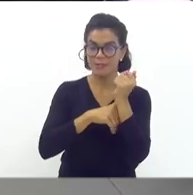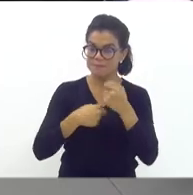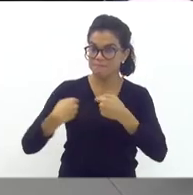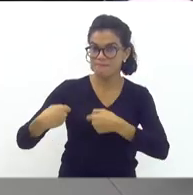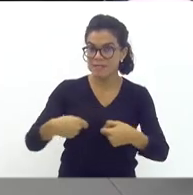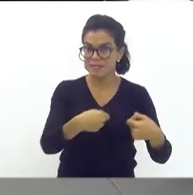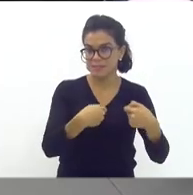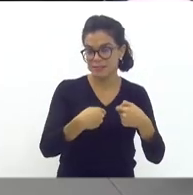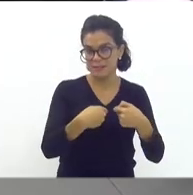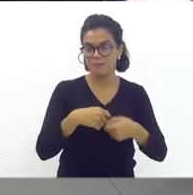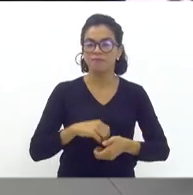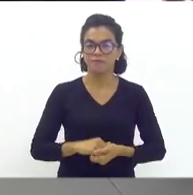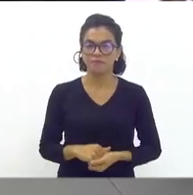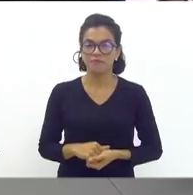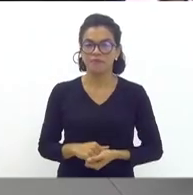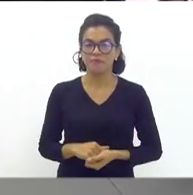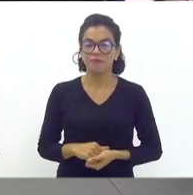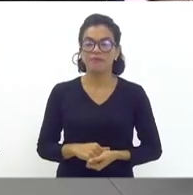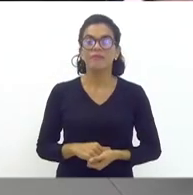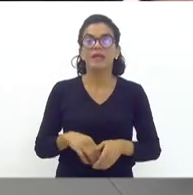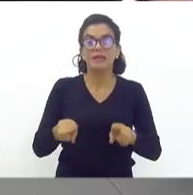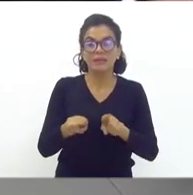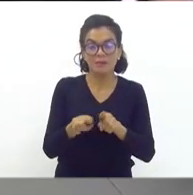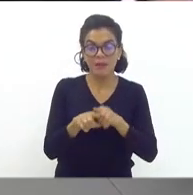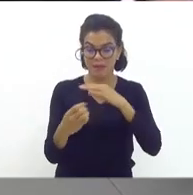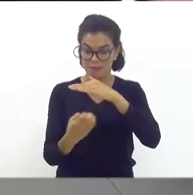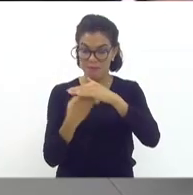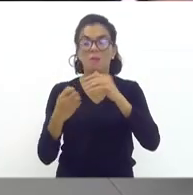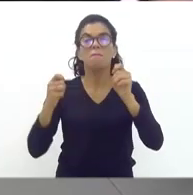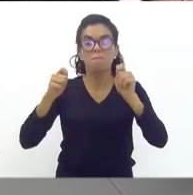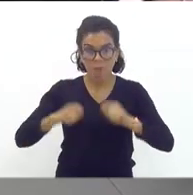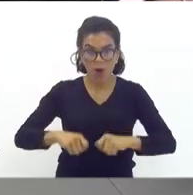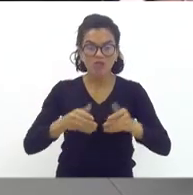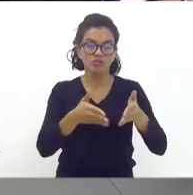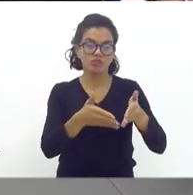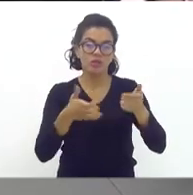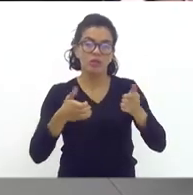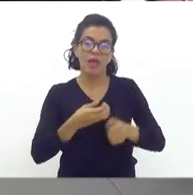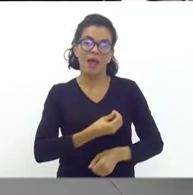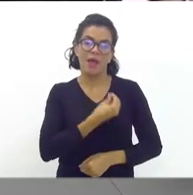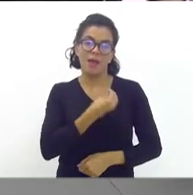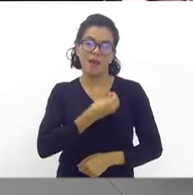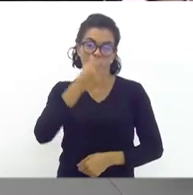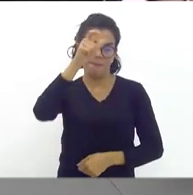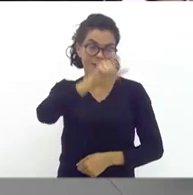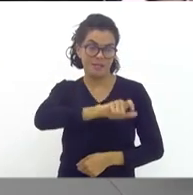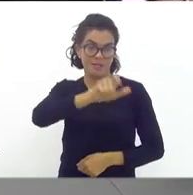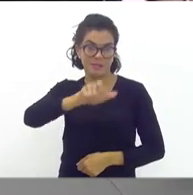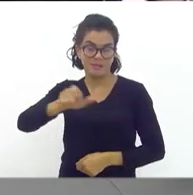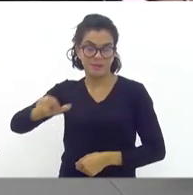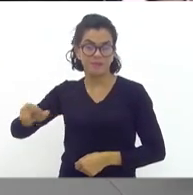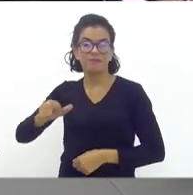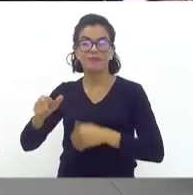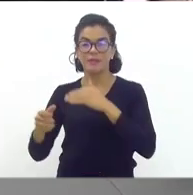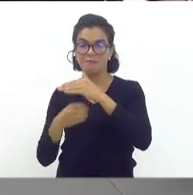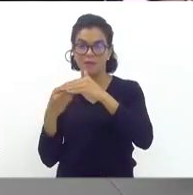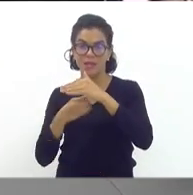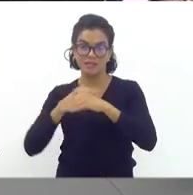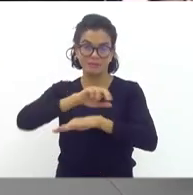nesse caso Inclusive a concessionária poderá solicitar a presença de outros órgãos públicos Então